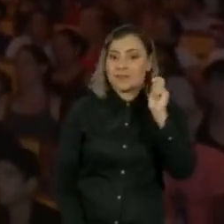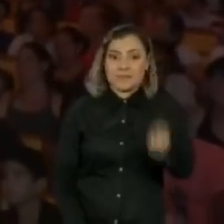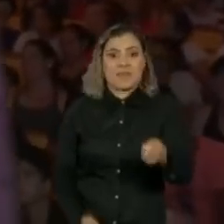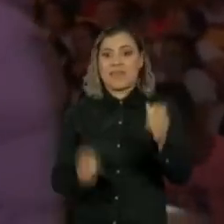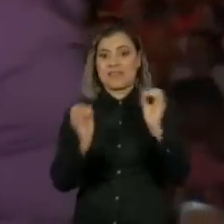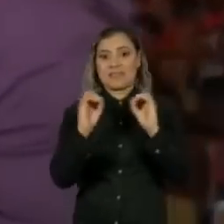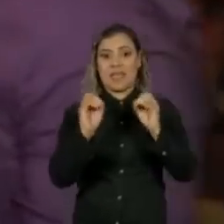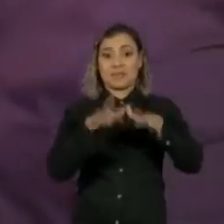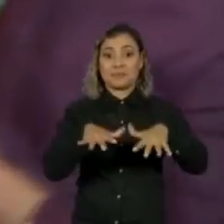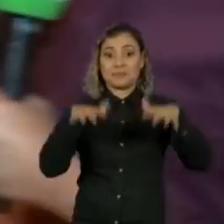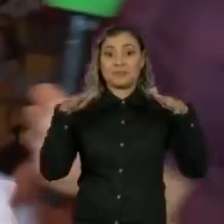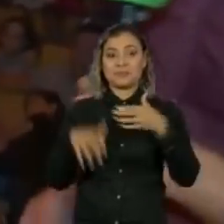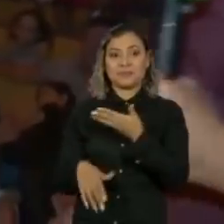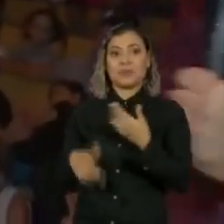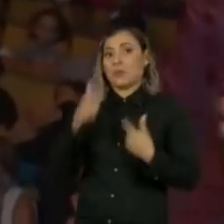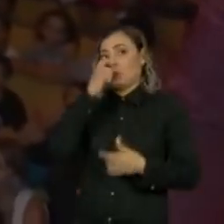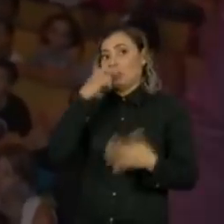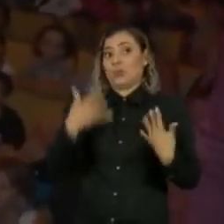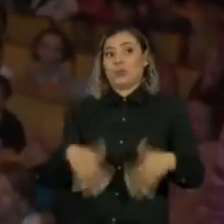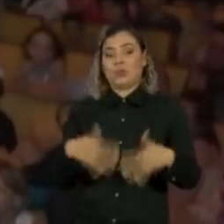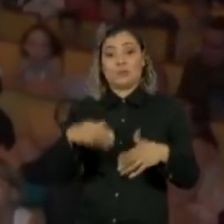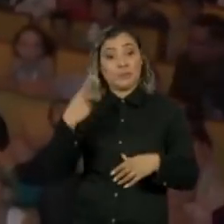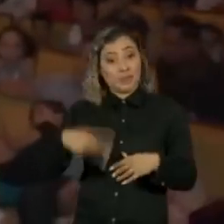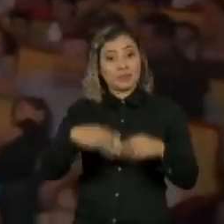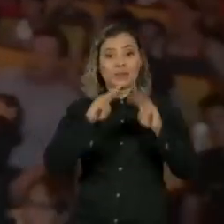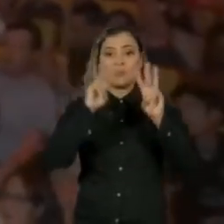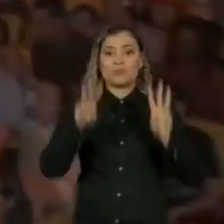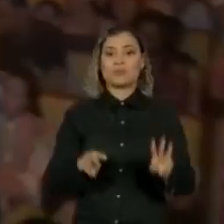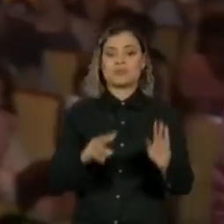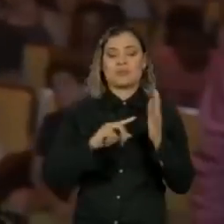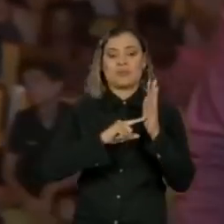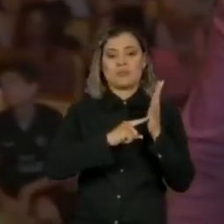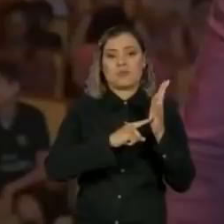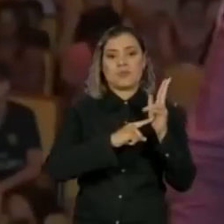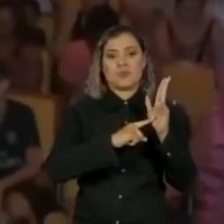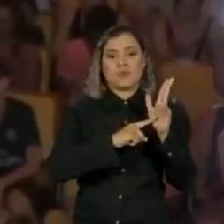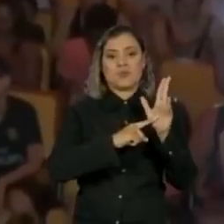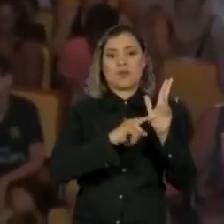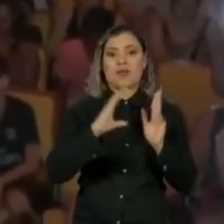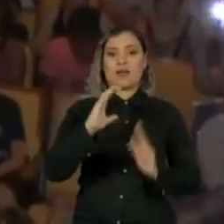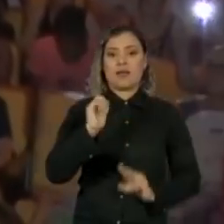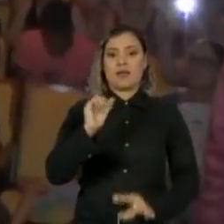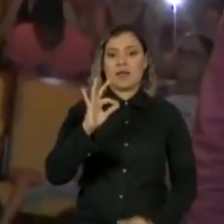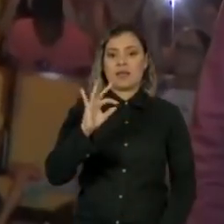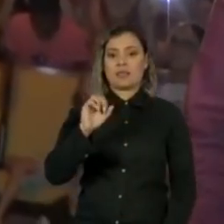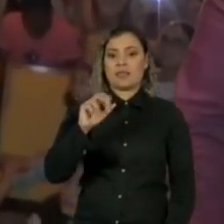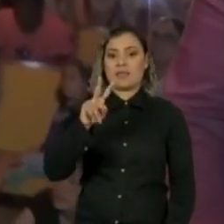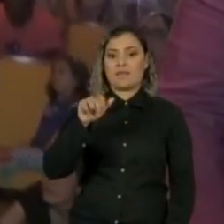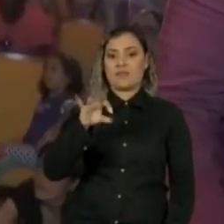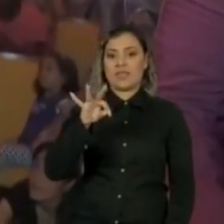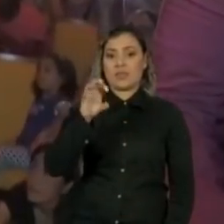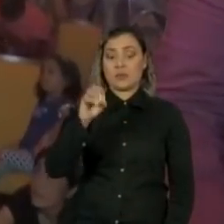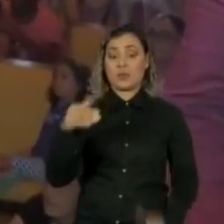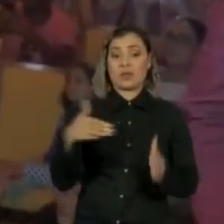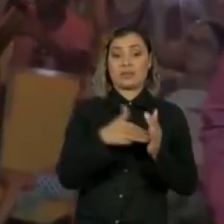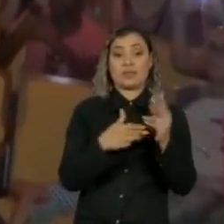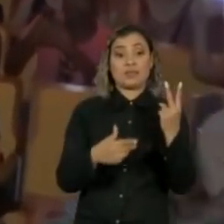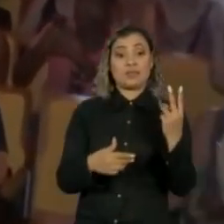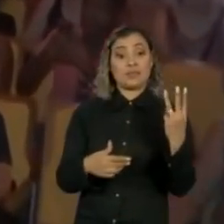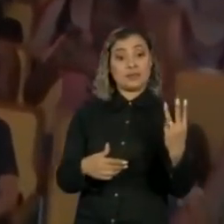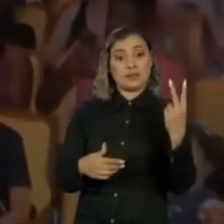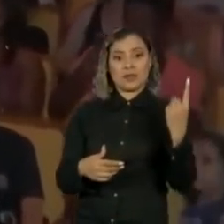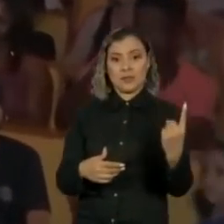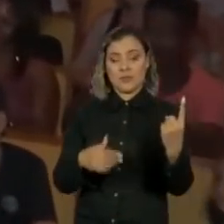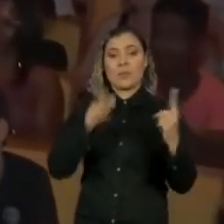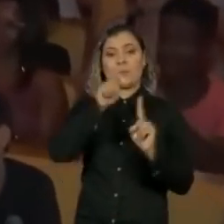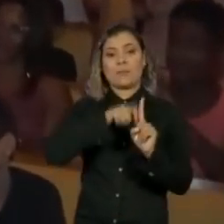auditório, você pode ver, está bem lotado. Aqui no Museu Catavento, na programação de férias, segue até o dia 31 de janeiro, são 17